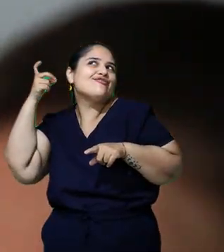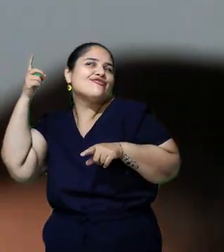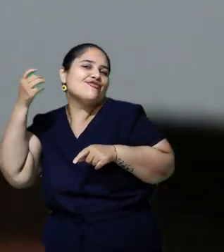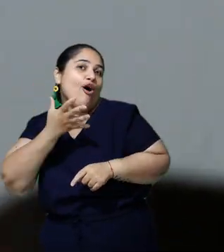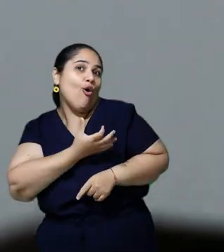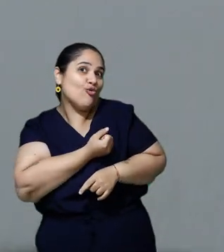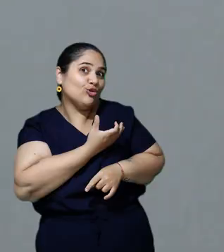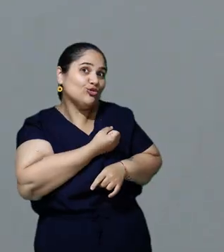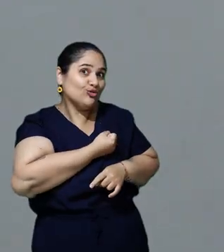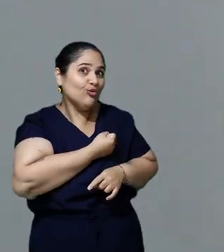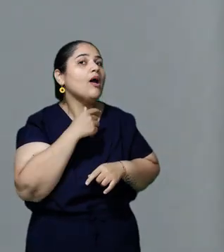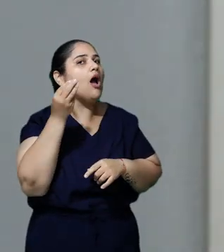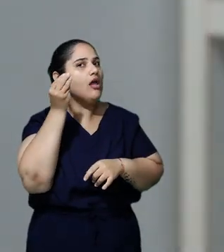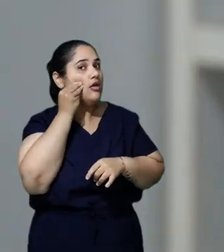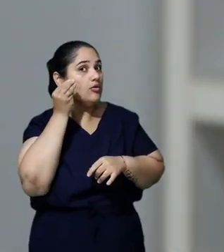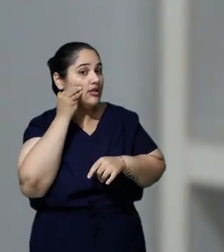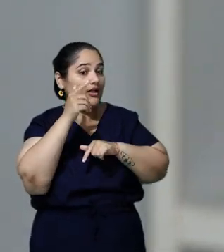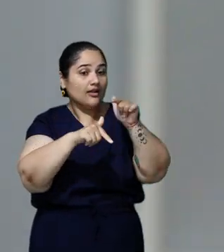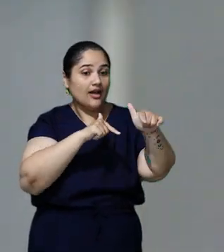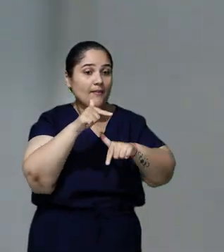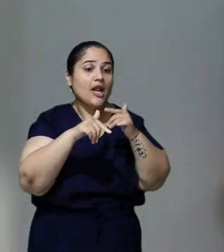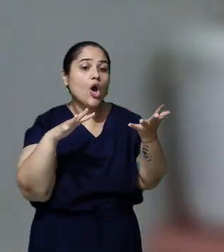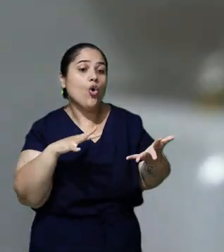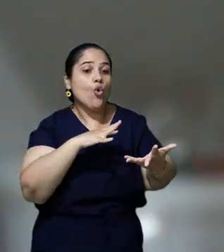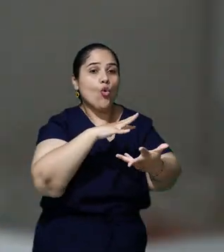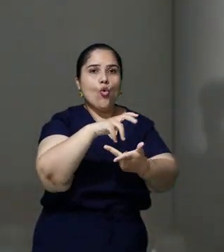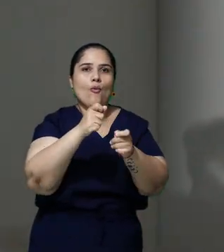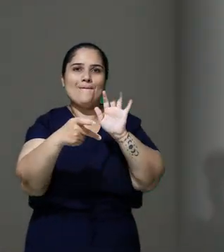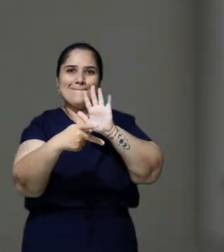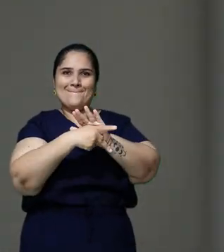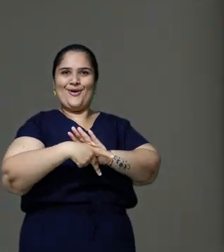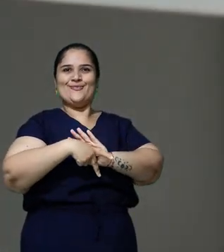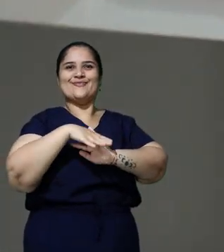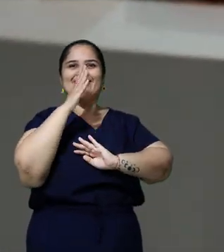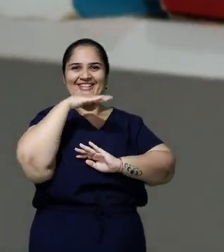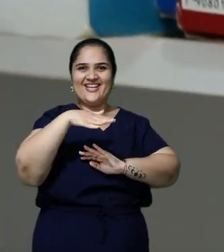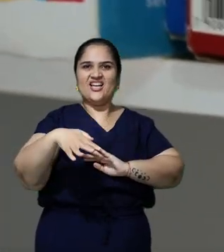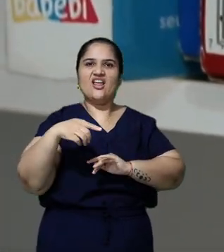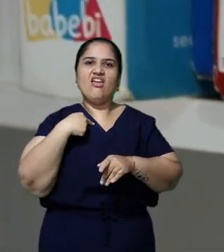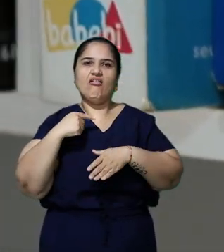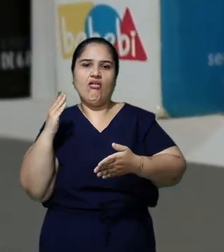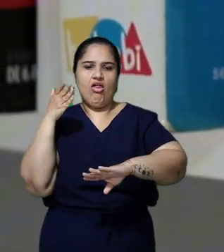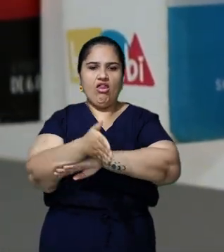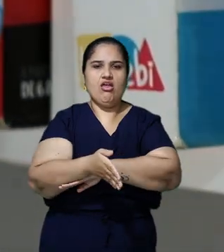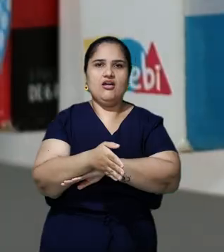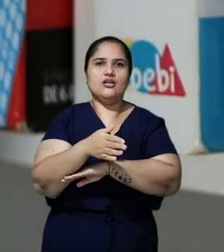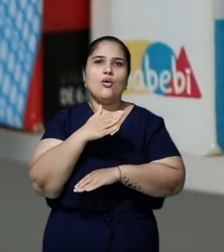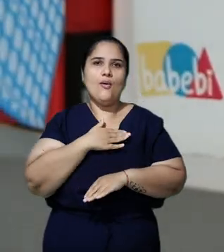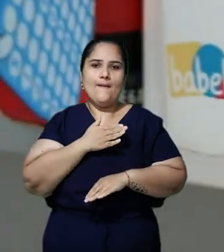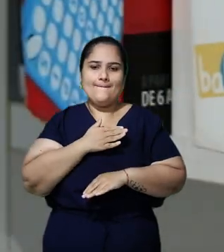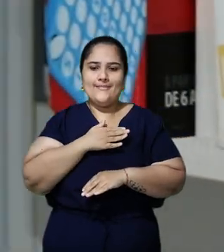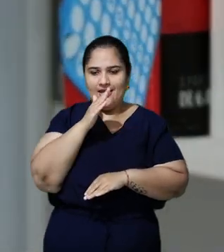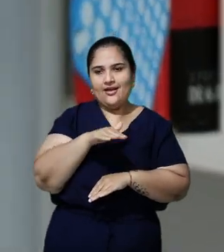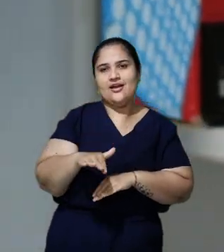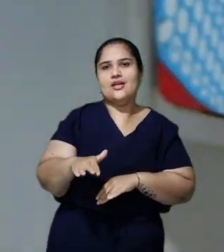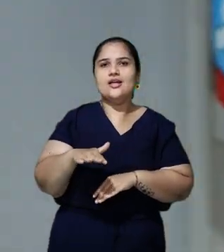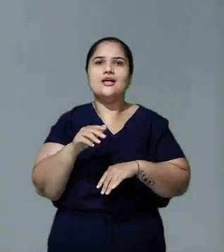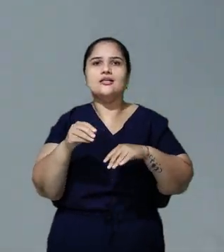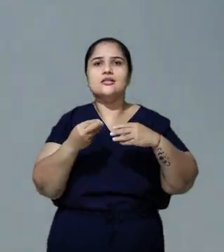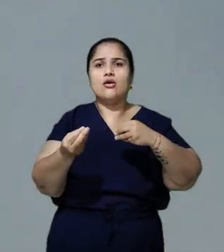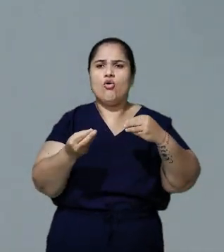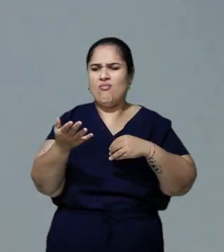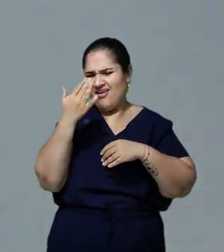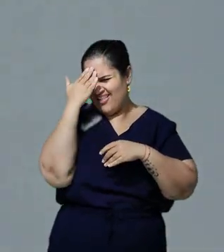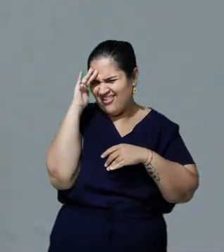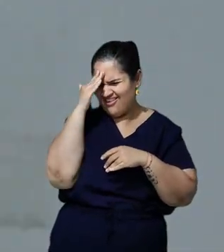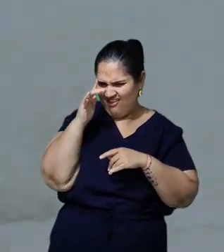Tento trabalhar com o mundo dela. Eu não adentro o meu paciente de uma forma que ele não entenda. Eu vou com